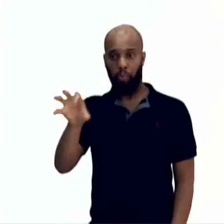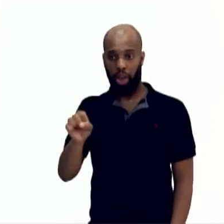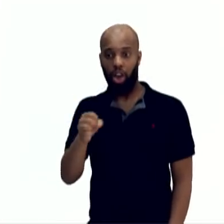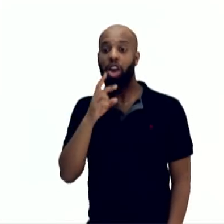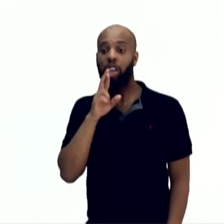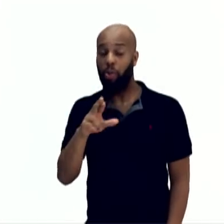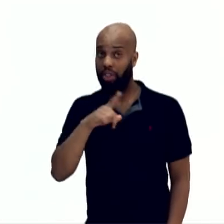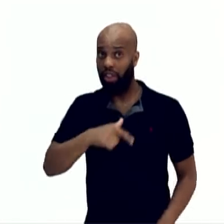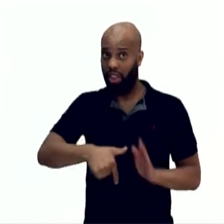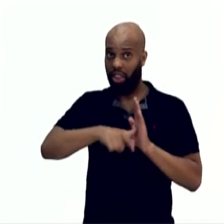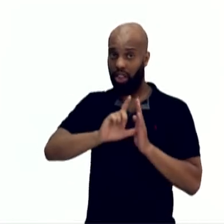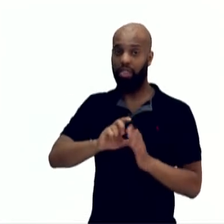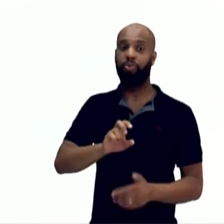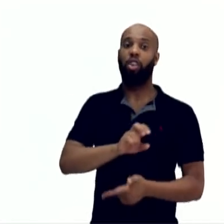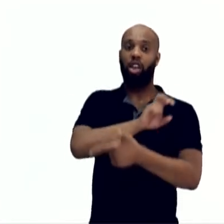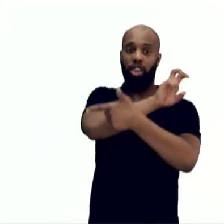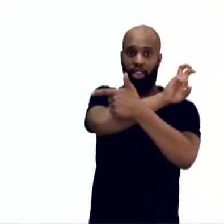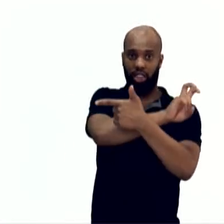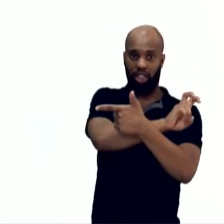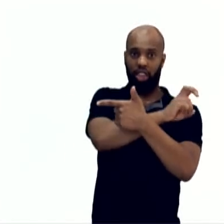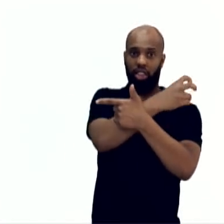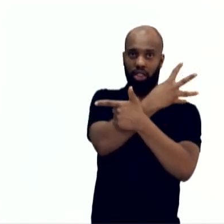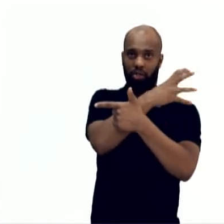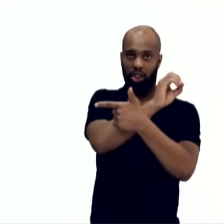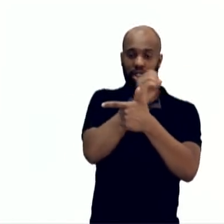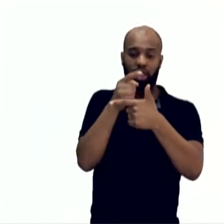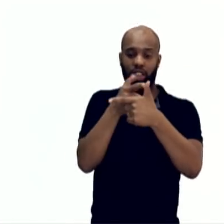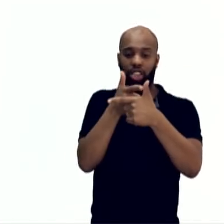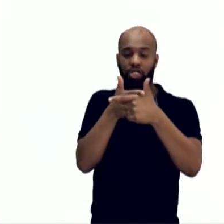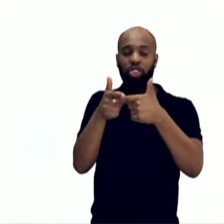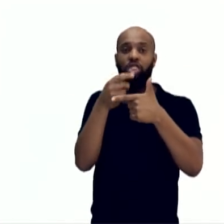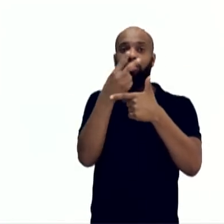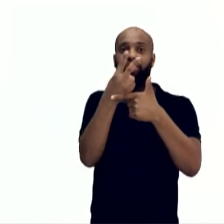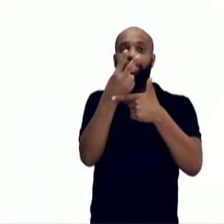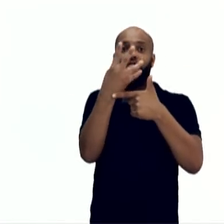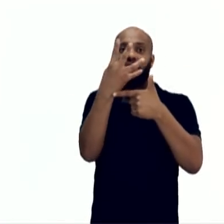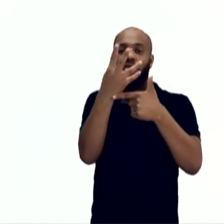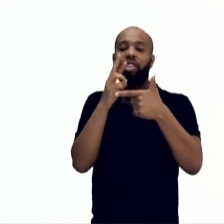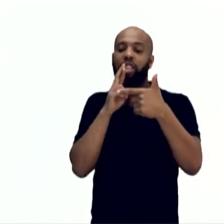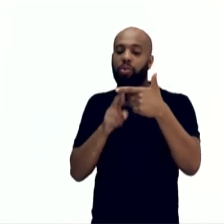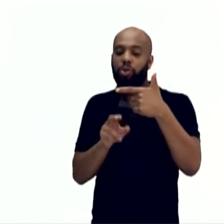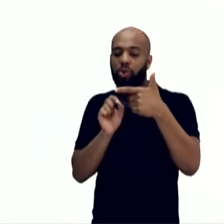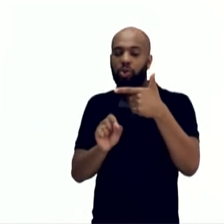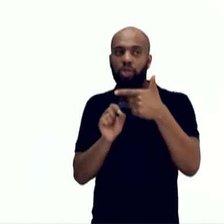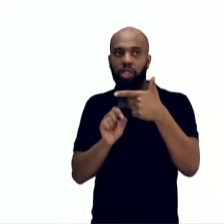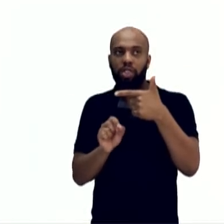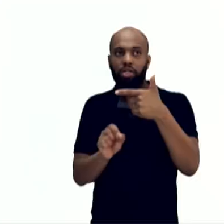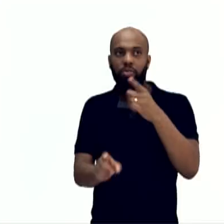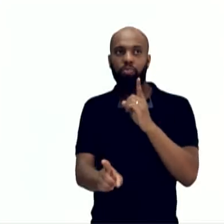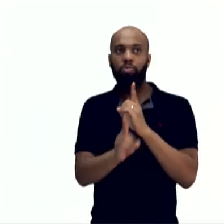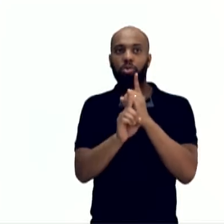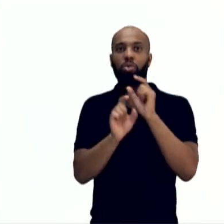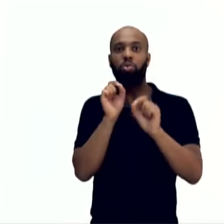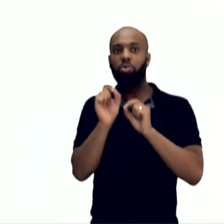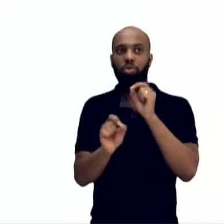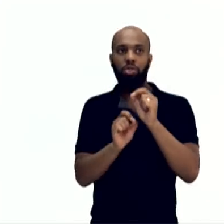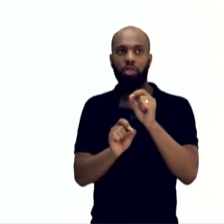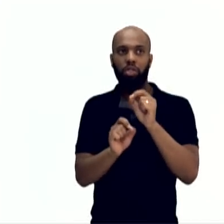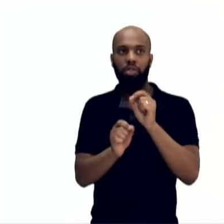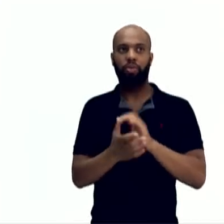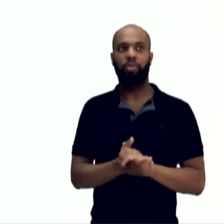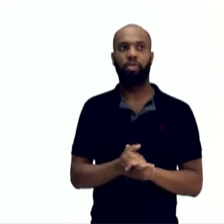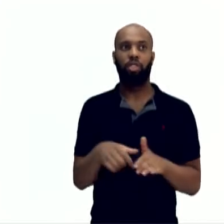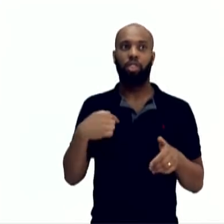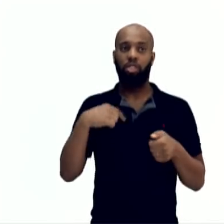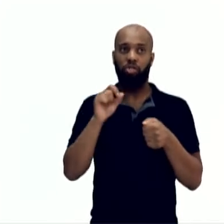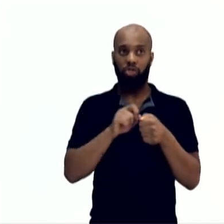que eu tenho de 540 e dividir por 24, olha o resultado que eu encontro. Eu encontro aqui, a